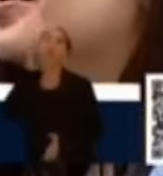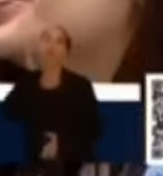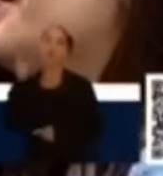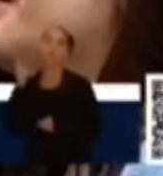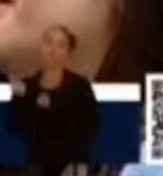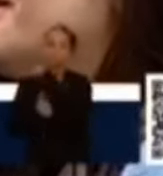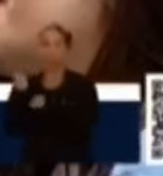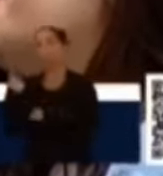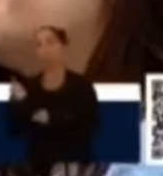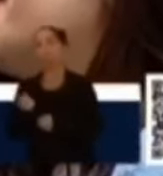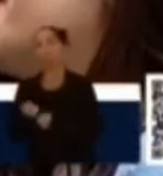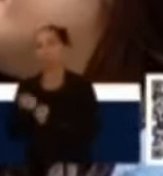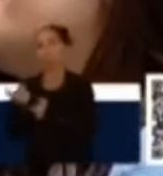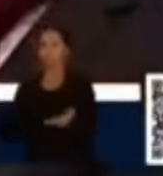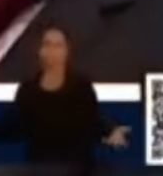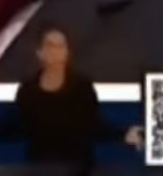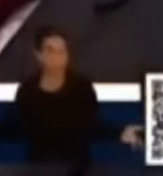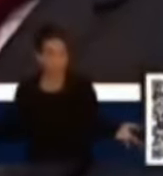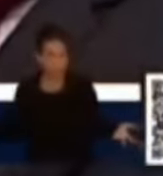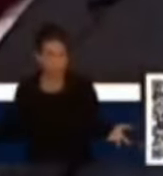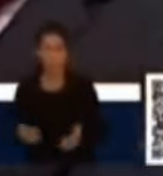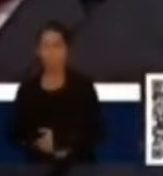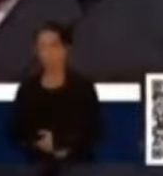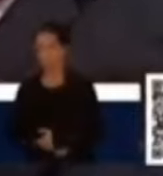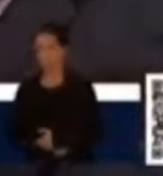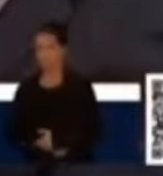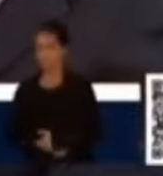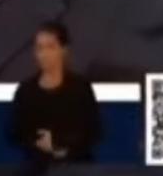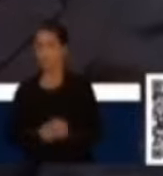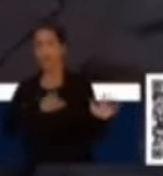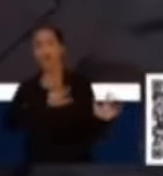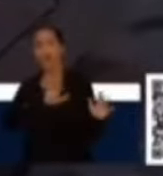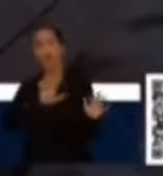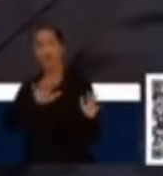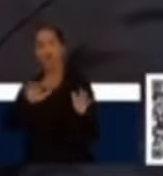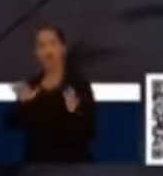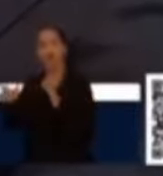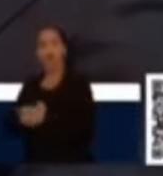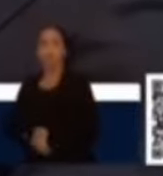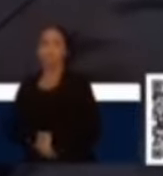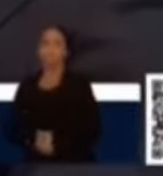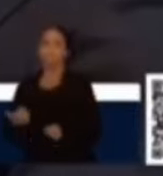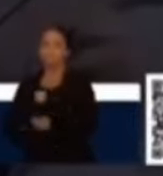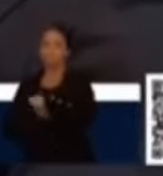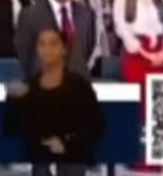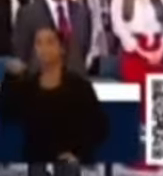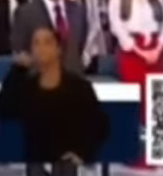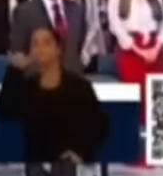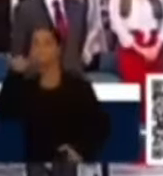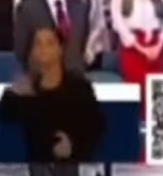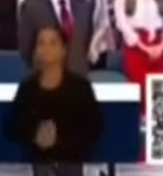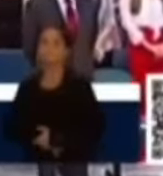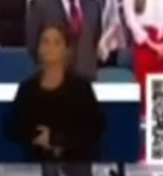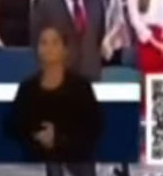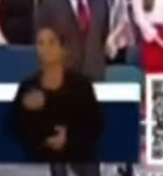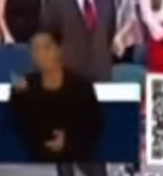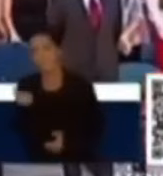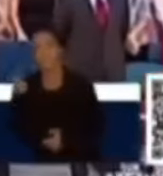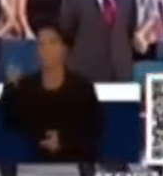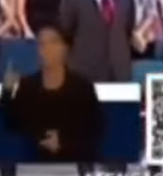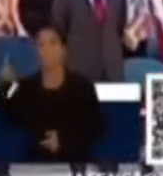Acertou na Mega Sena. Aí a raça vai atrás, aí eu tive que trocar, porque são 6 ligando dia e